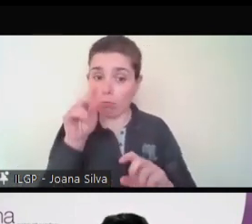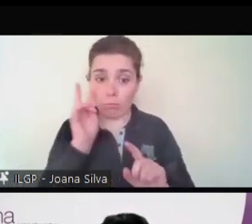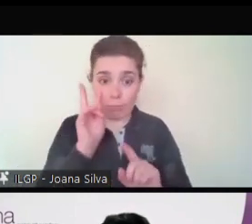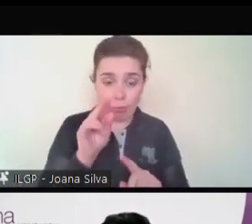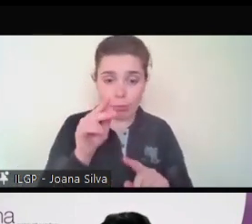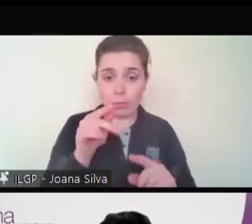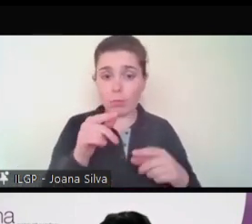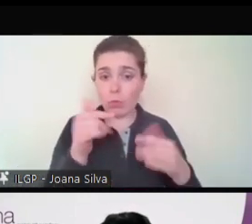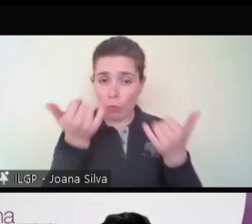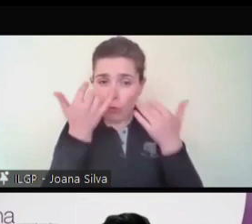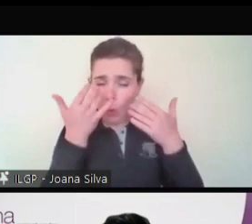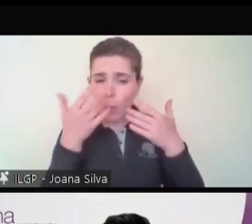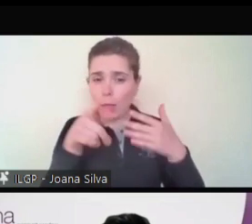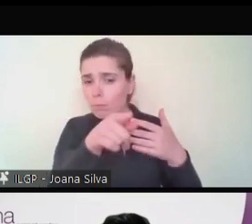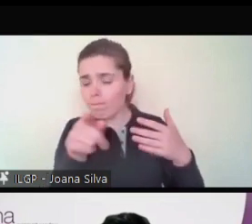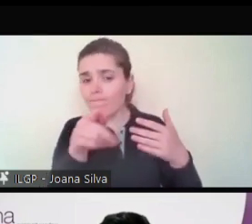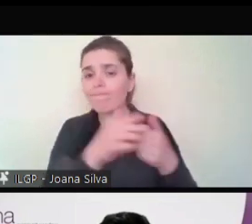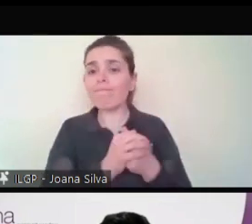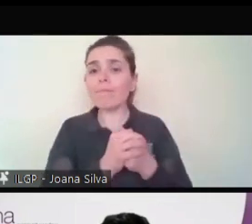termos de